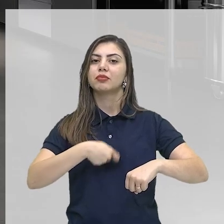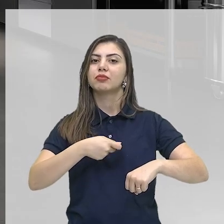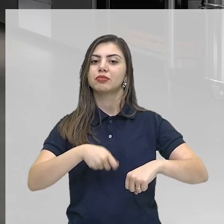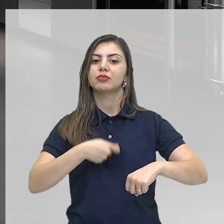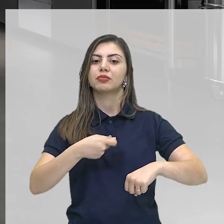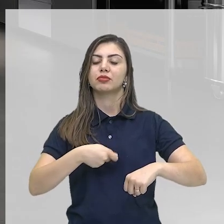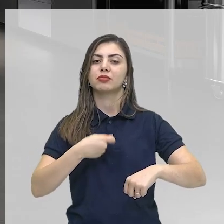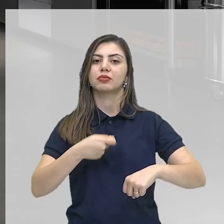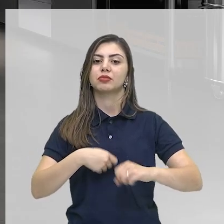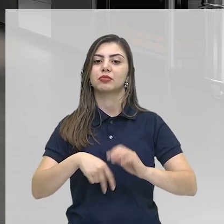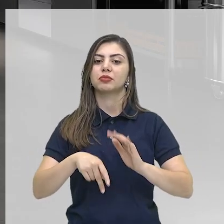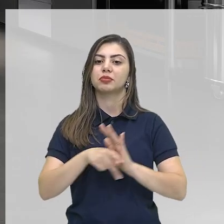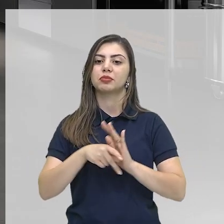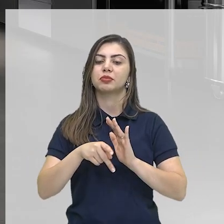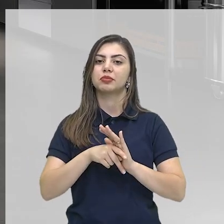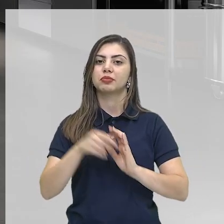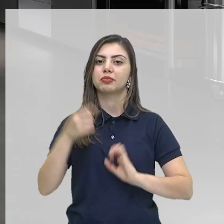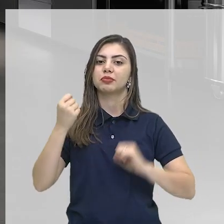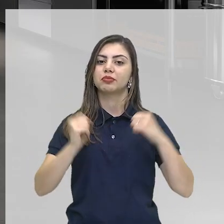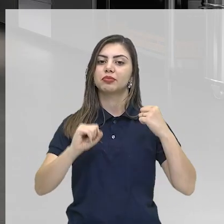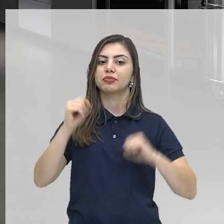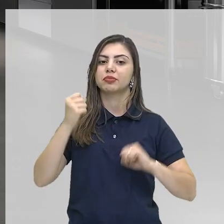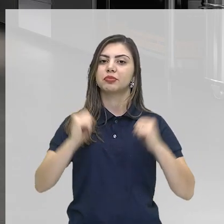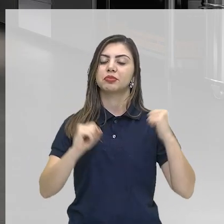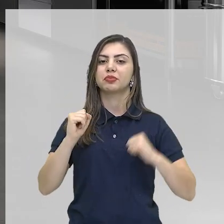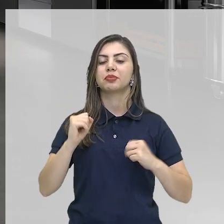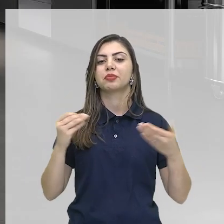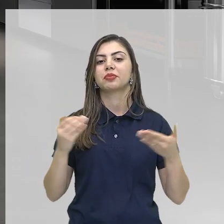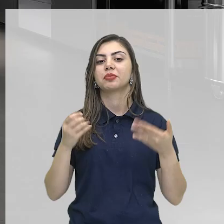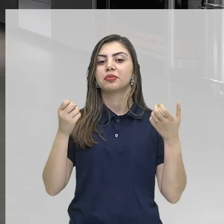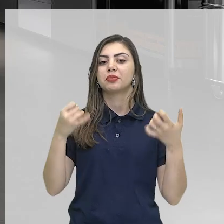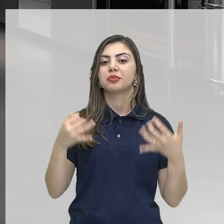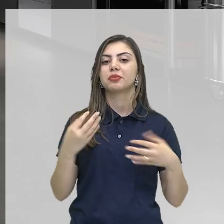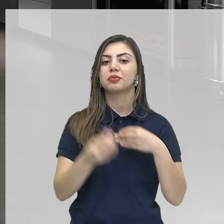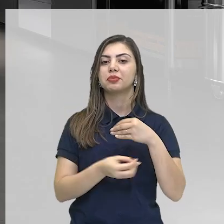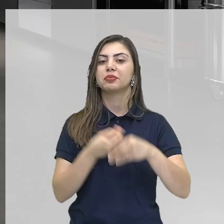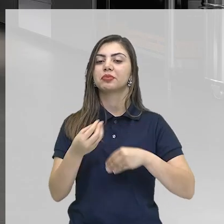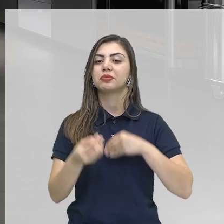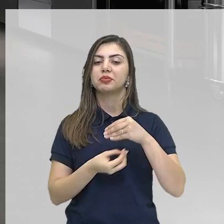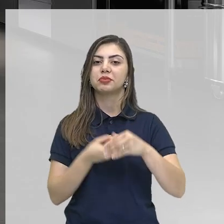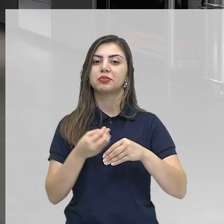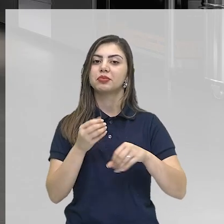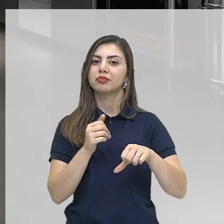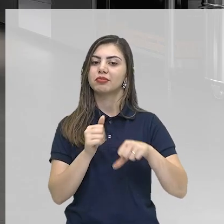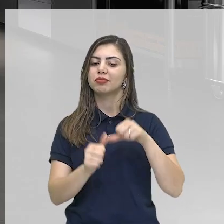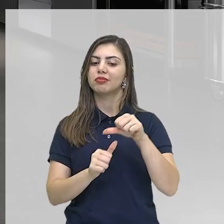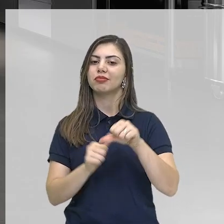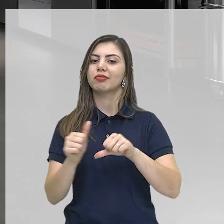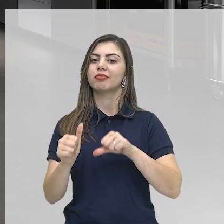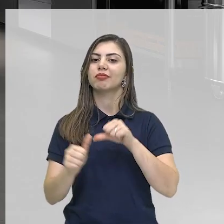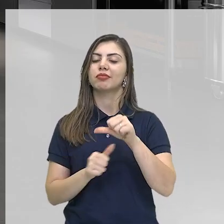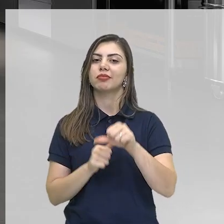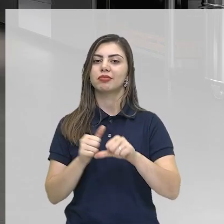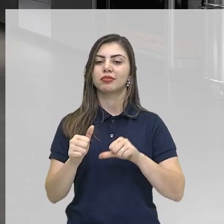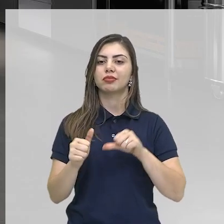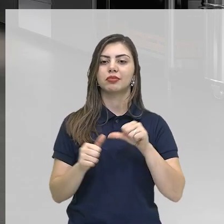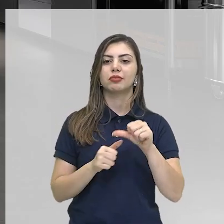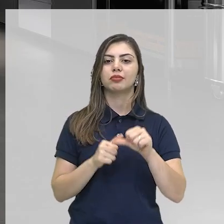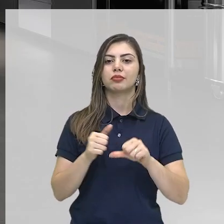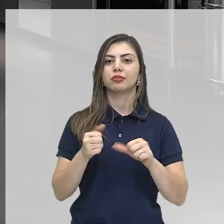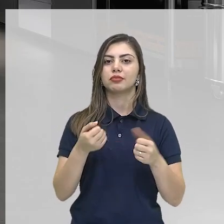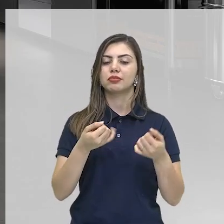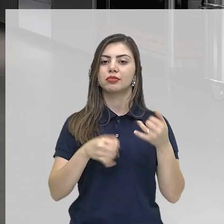composição básica de uma cozinha industrial para falarmos sobre misturas e suas transformações, as transformações físicas e